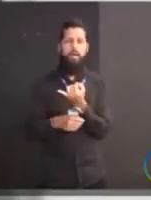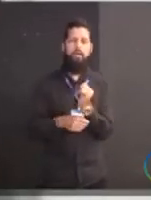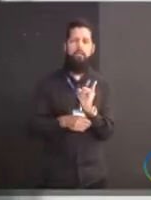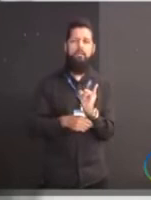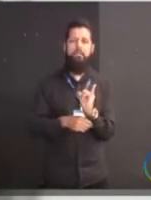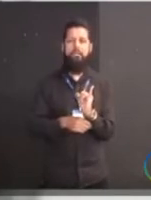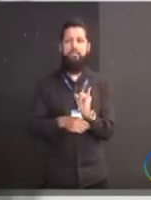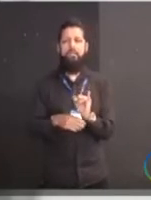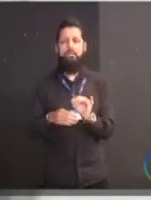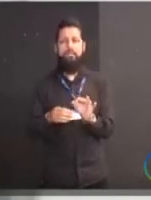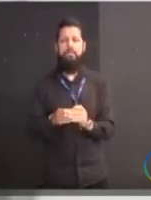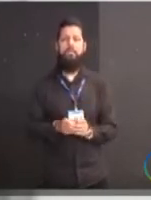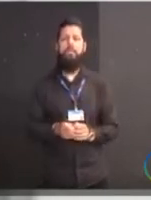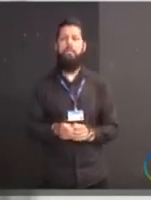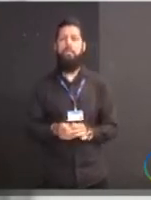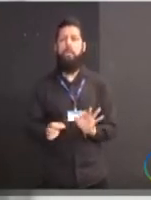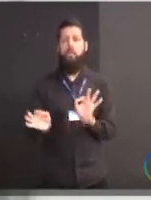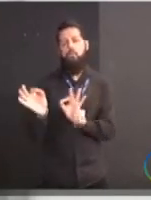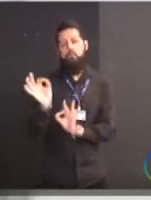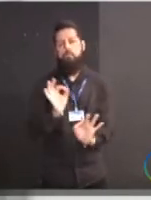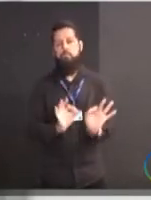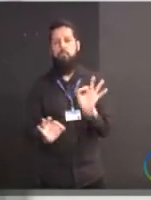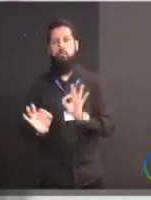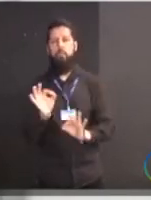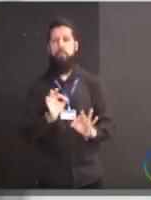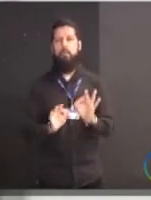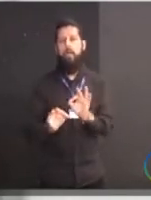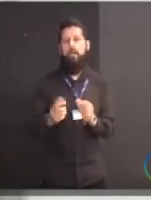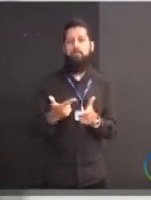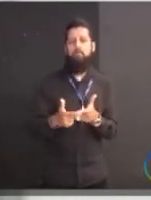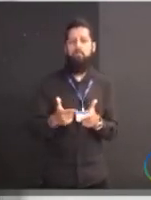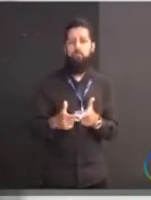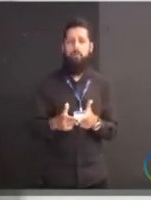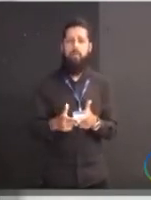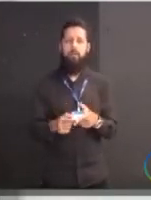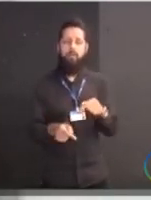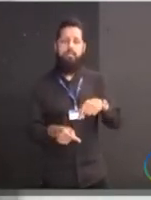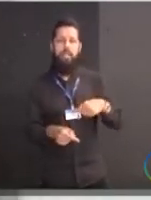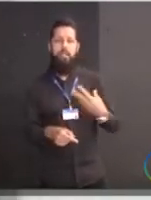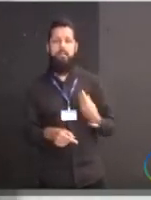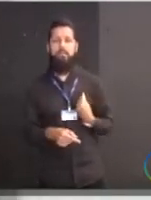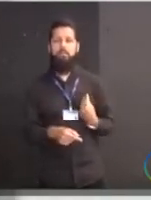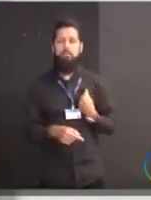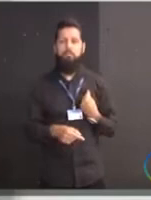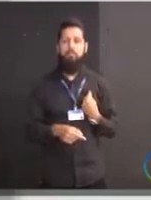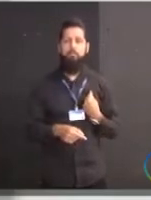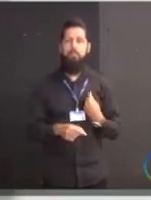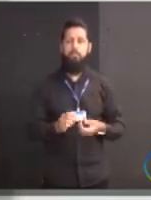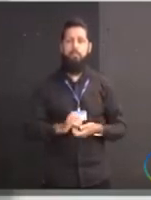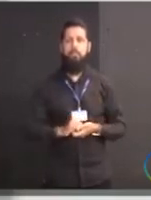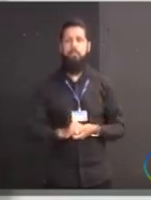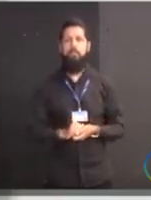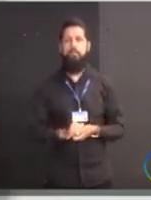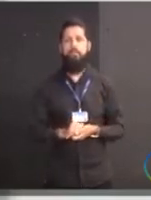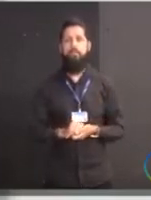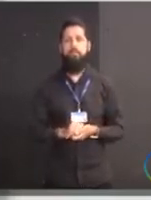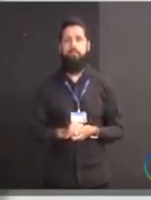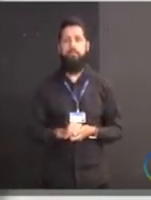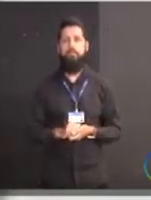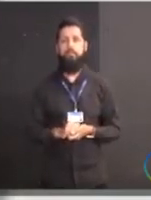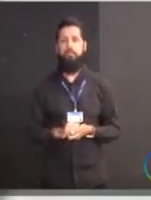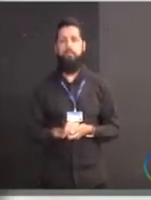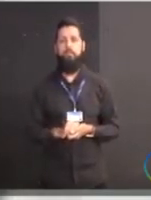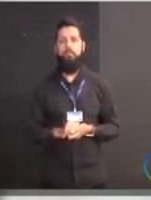si mesma e dos problemas que lhe dizem respeito. Assim, o homem de agora está sendo